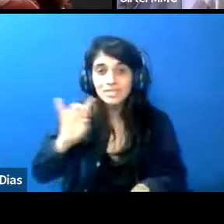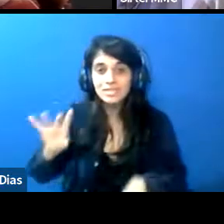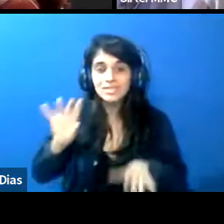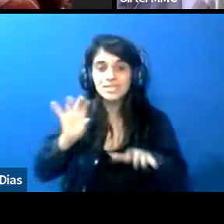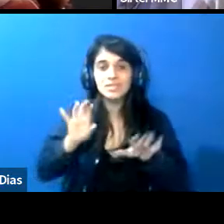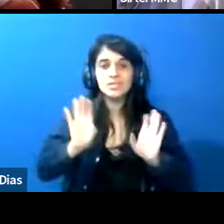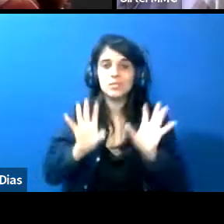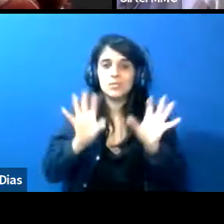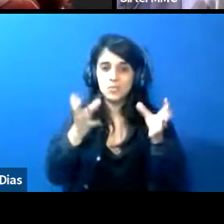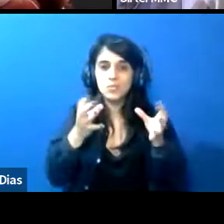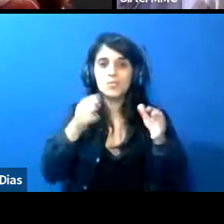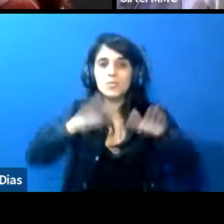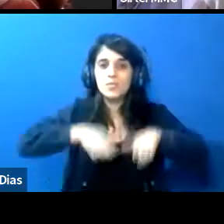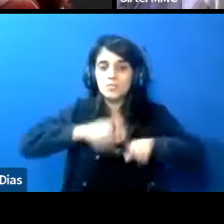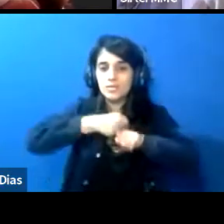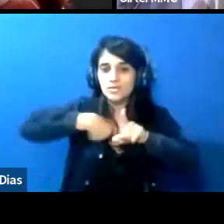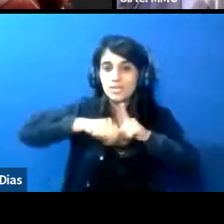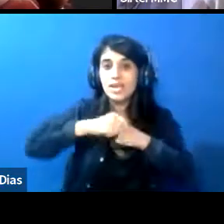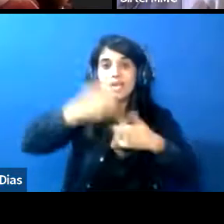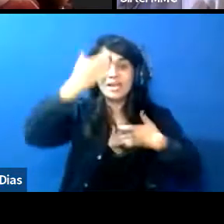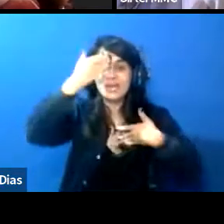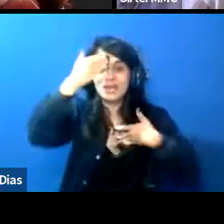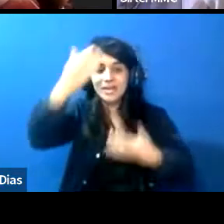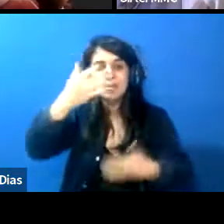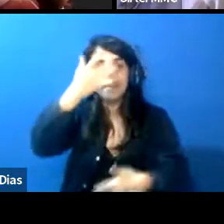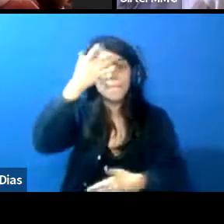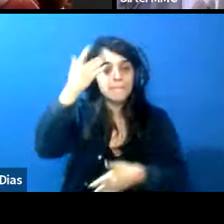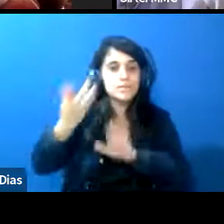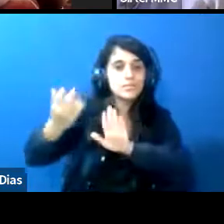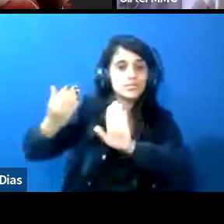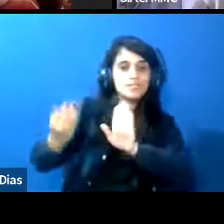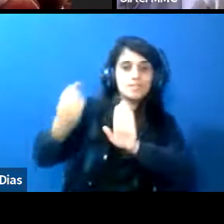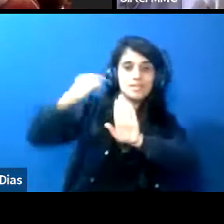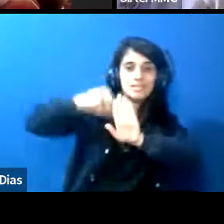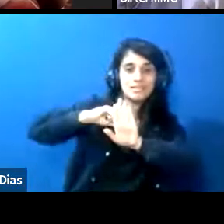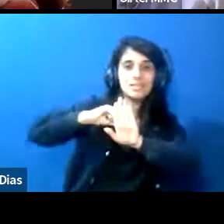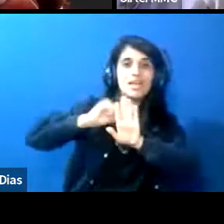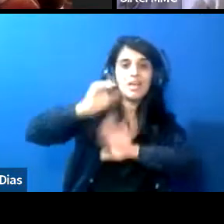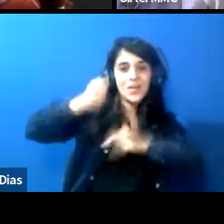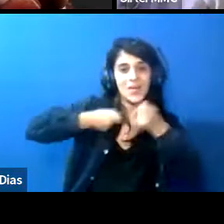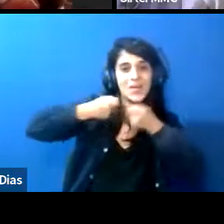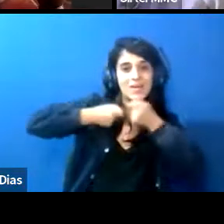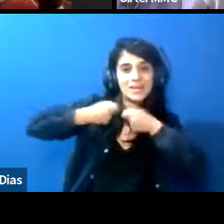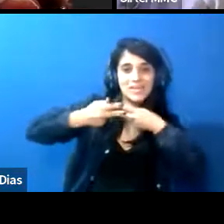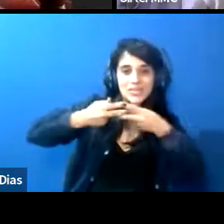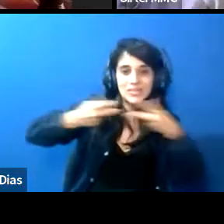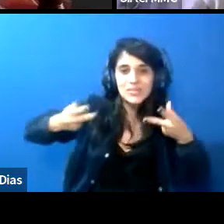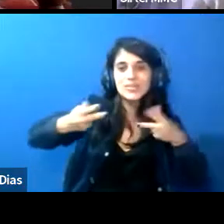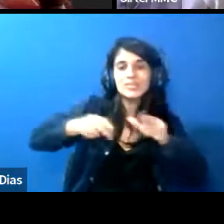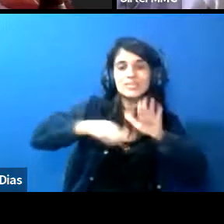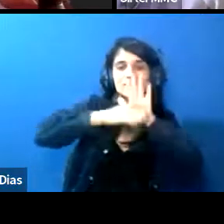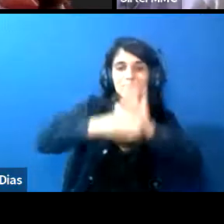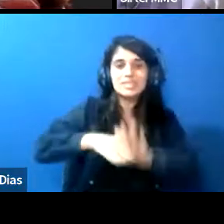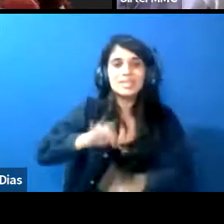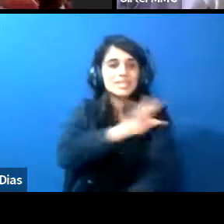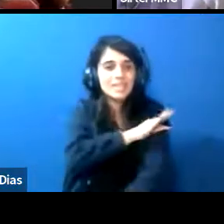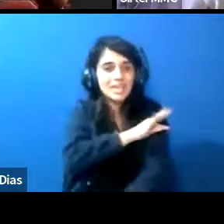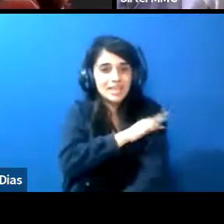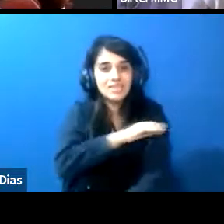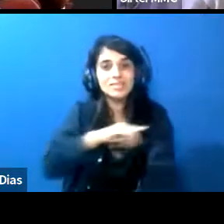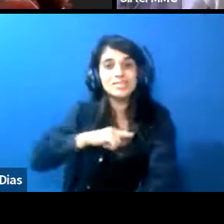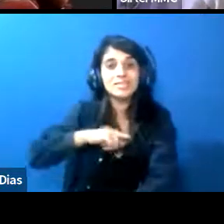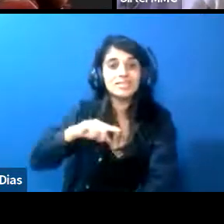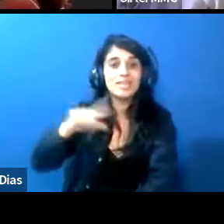Movimentos Sociais. Agradecer quem está no bastidor dessa live, segurando as pontas aí para nós. Ó, a Larissa e